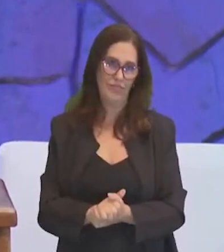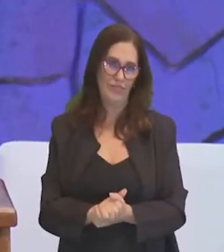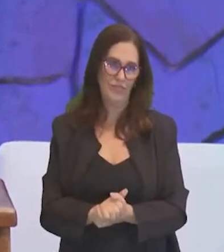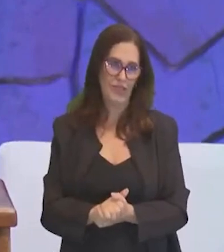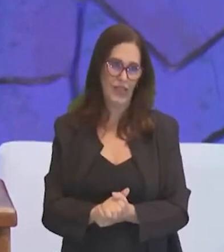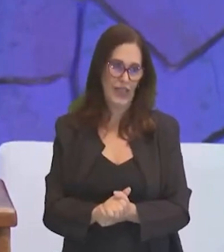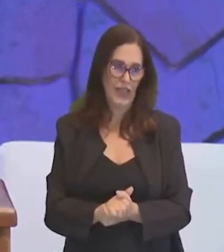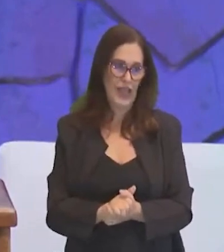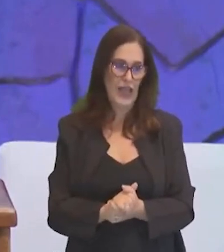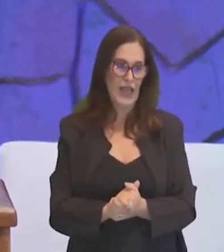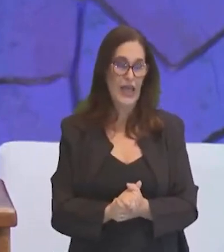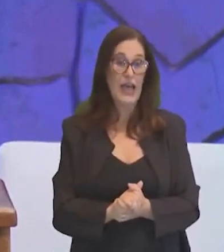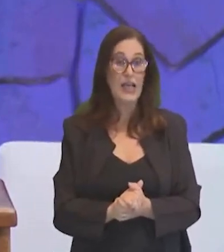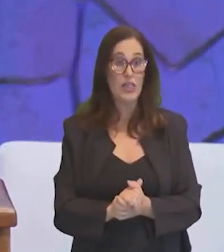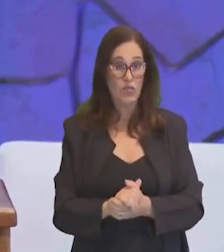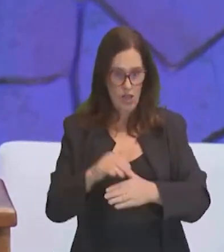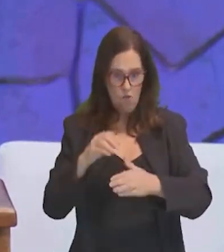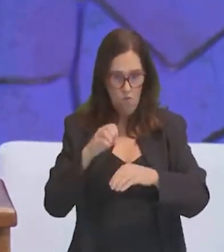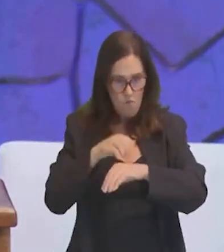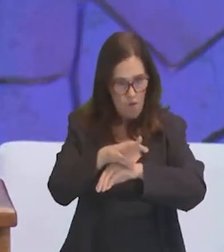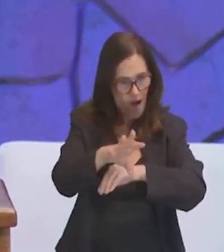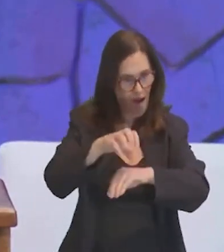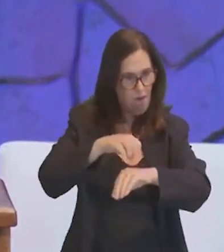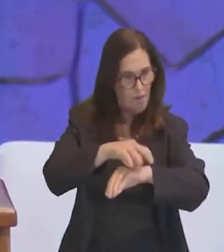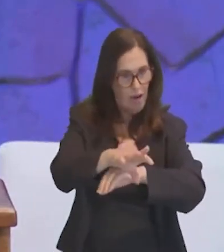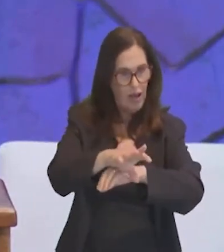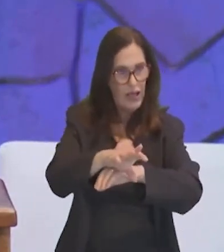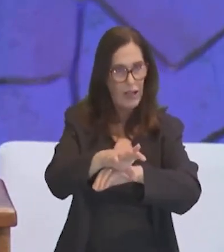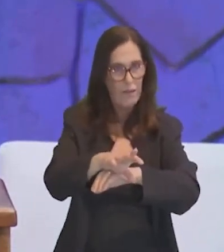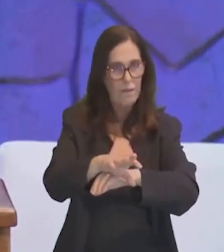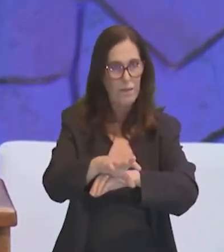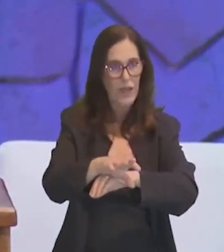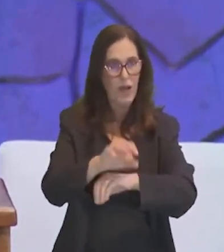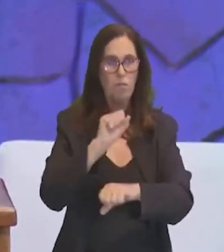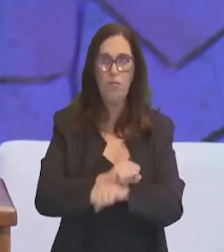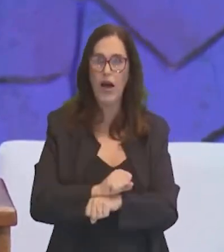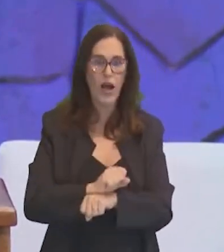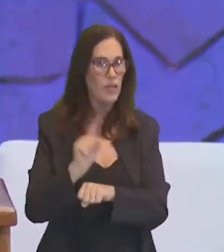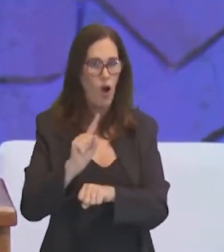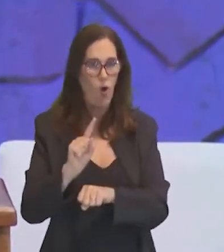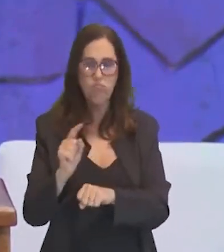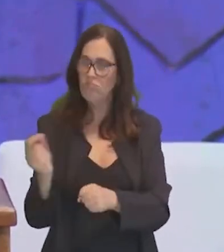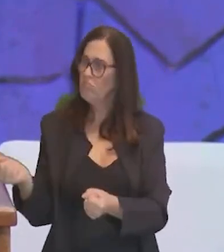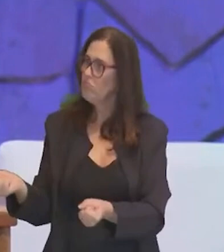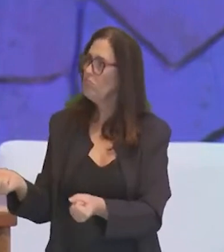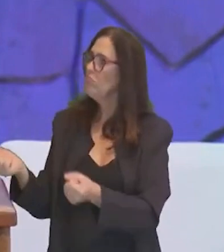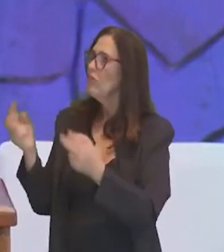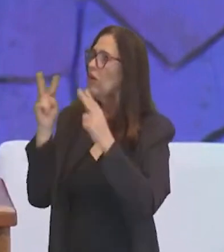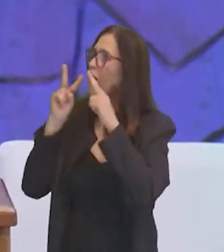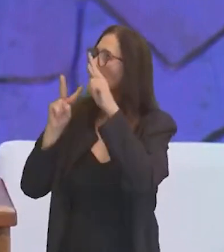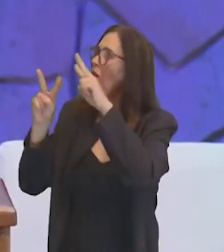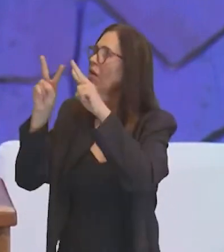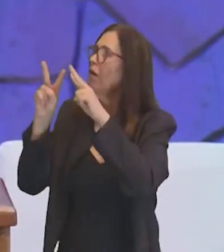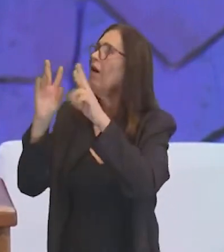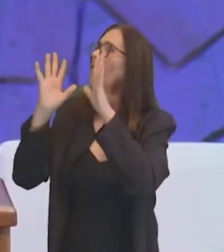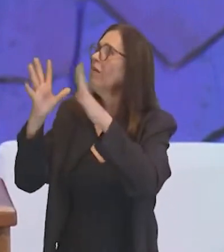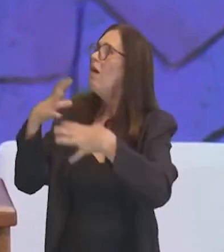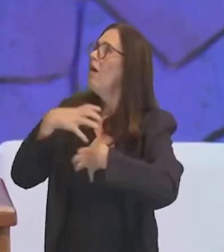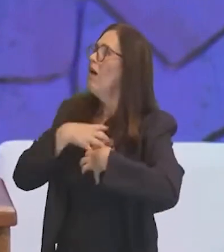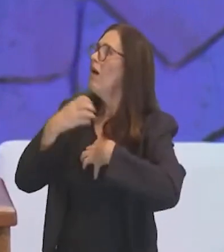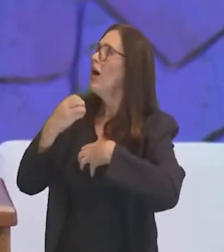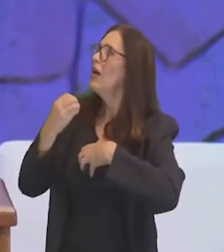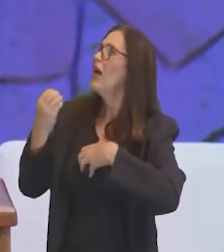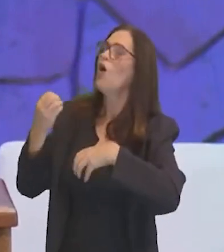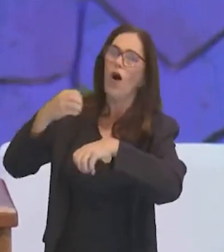se você passar para frente e não esquecer daquilo que Deus já fez